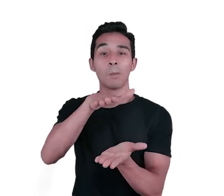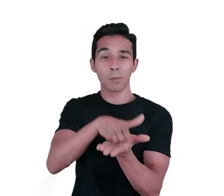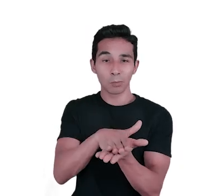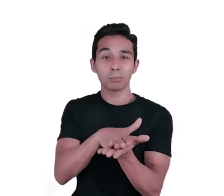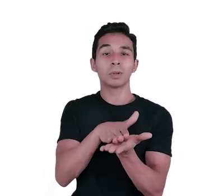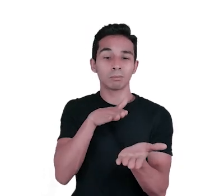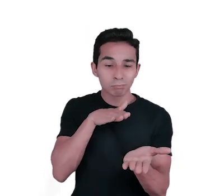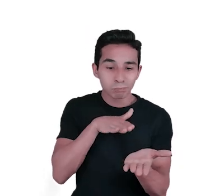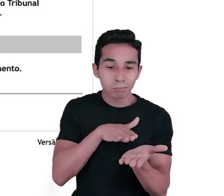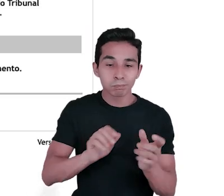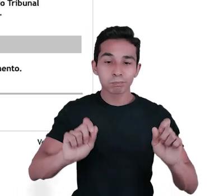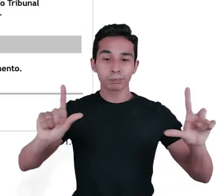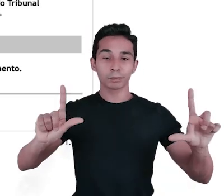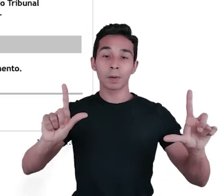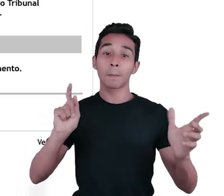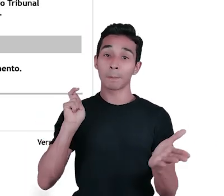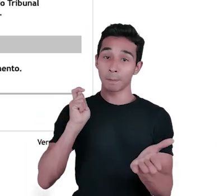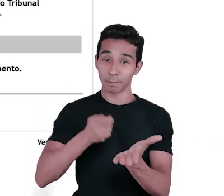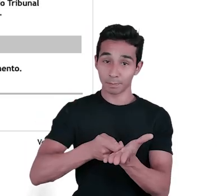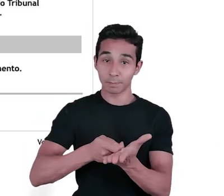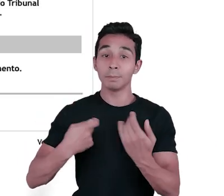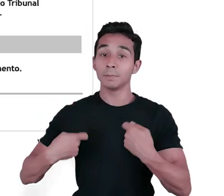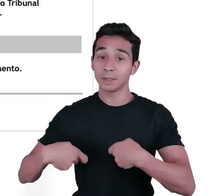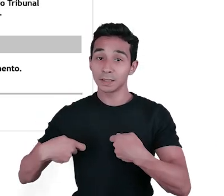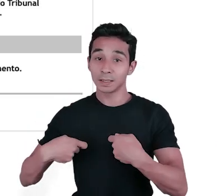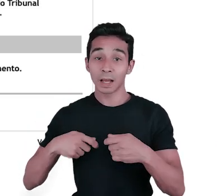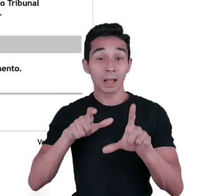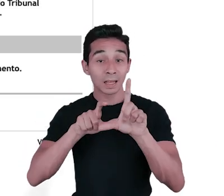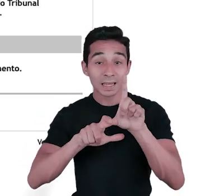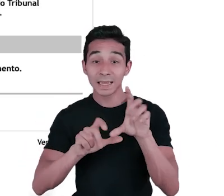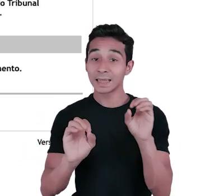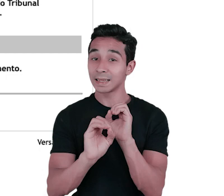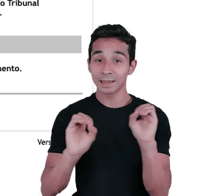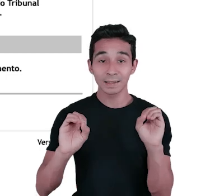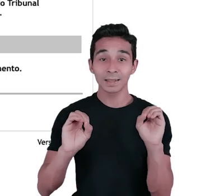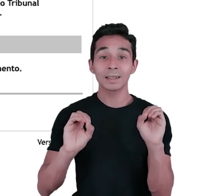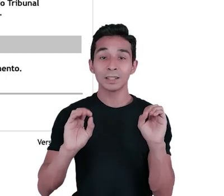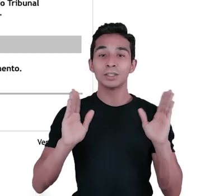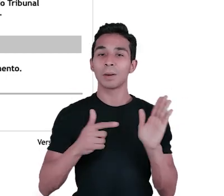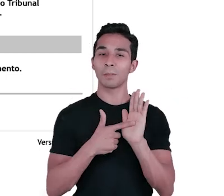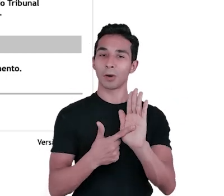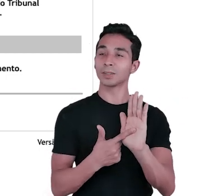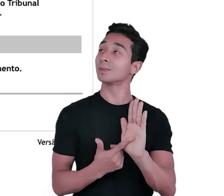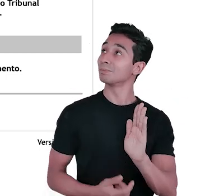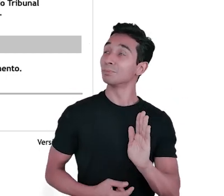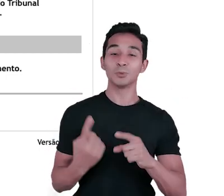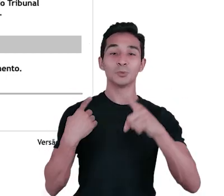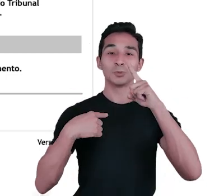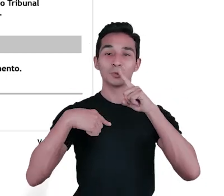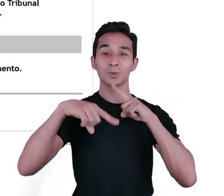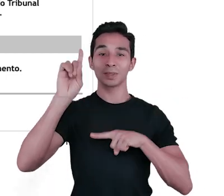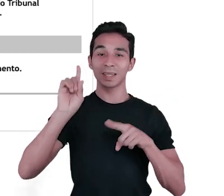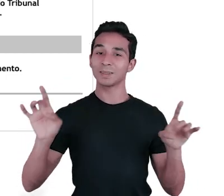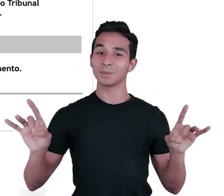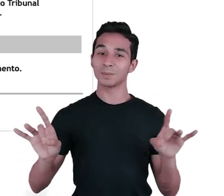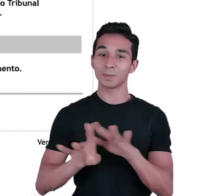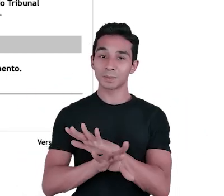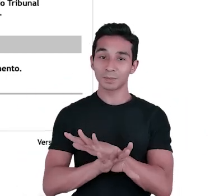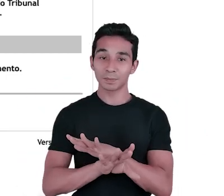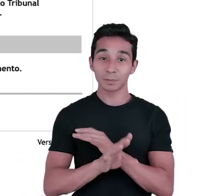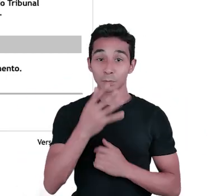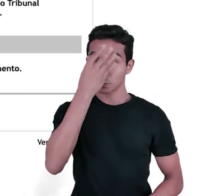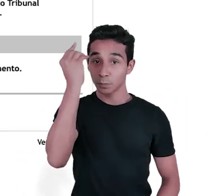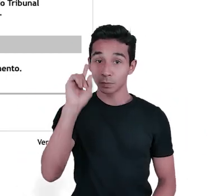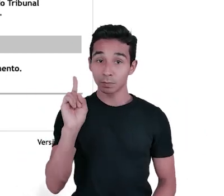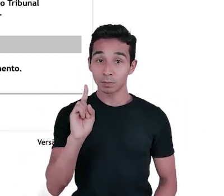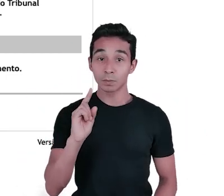o pagamento. Se não houver débitos, a tela indicará que você enviou sua solicitação com sucesso. Não esqueça de salvar o